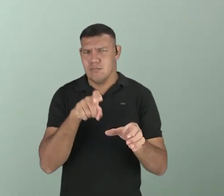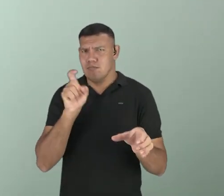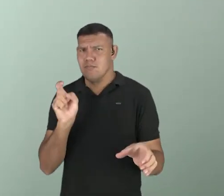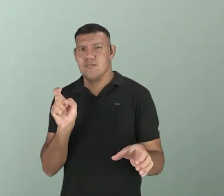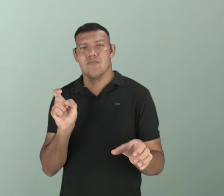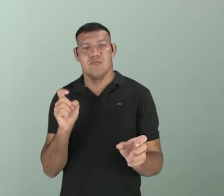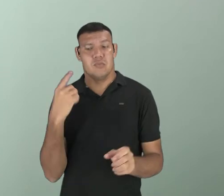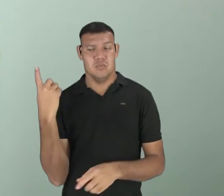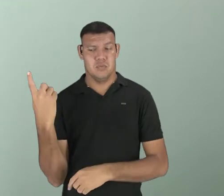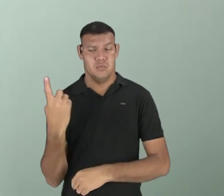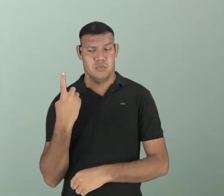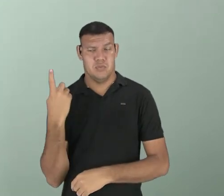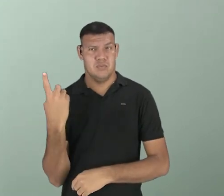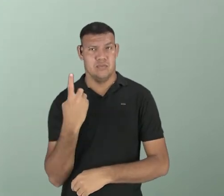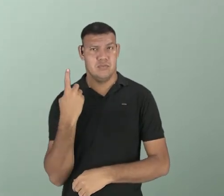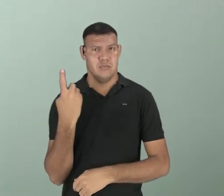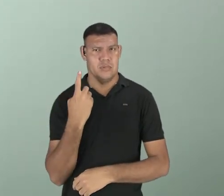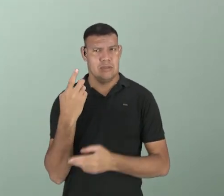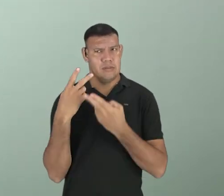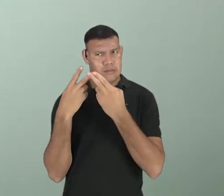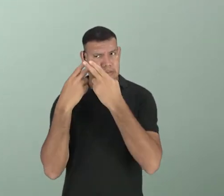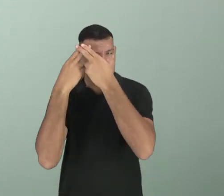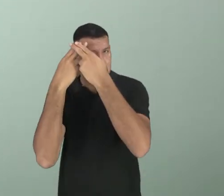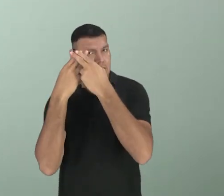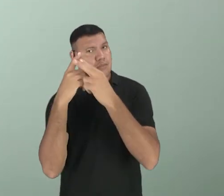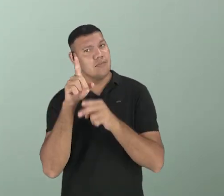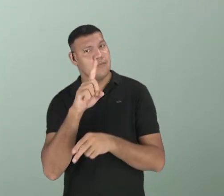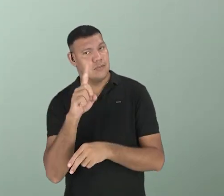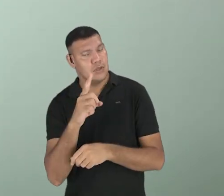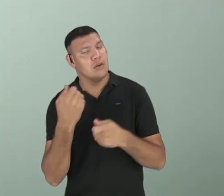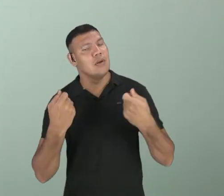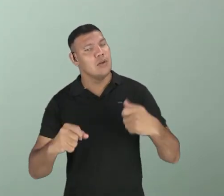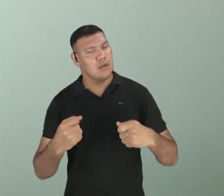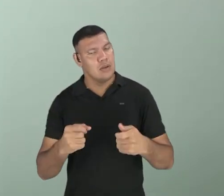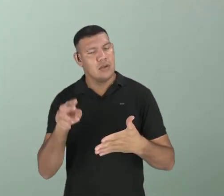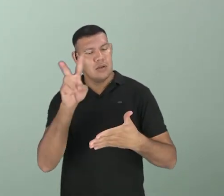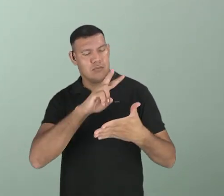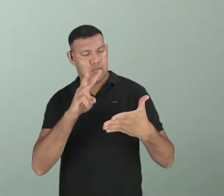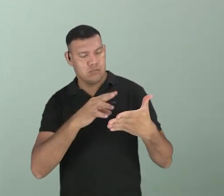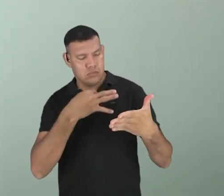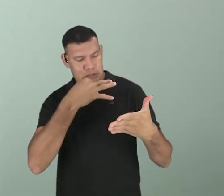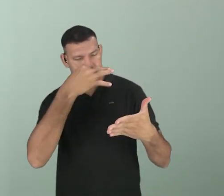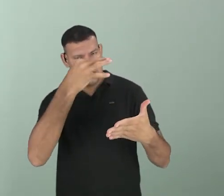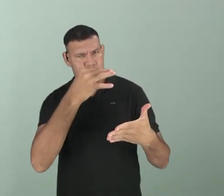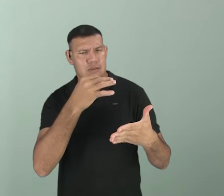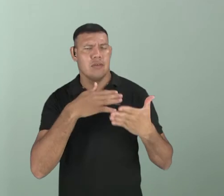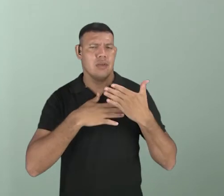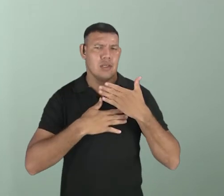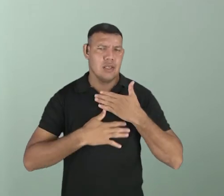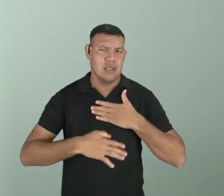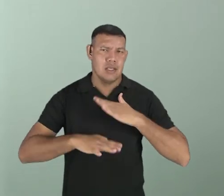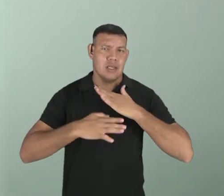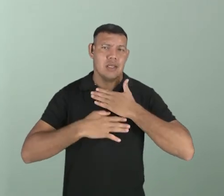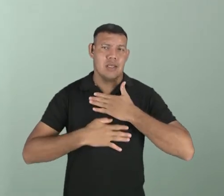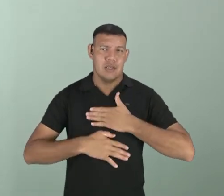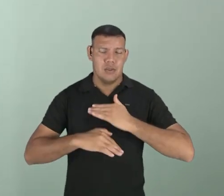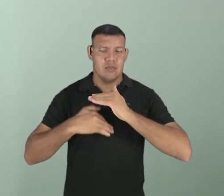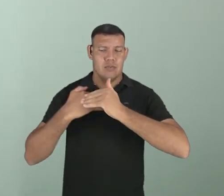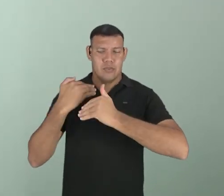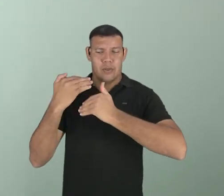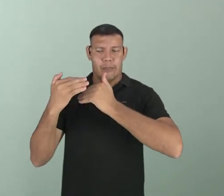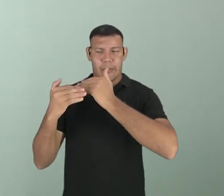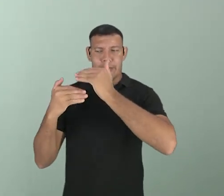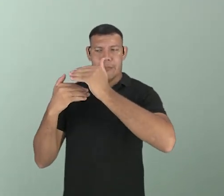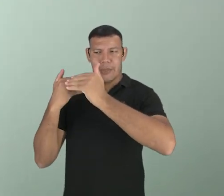né, sem bloqueios, você precisa ler criticamente. Então comece assim, devagarzinho, que aí você vai,